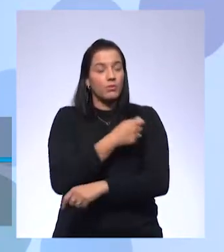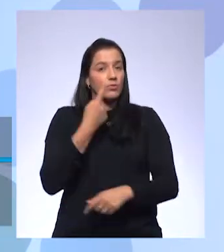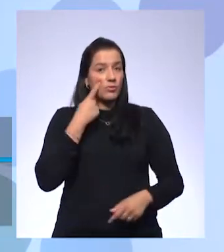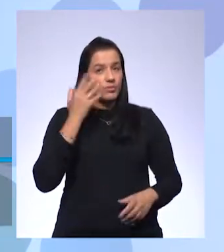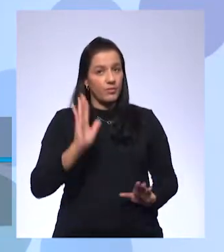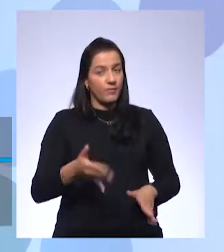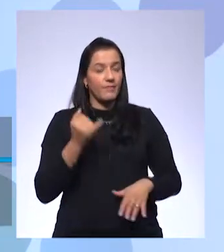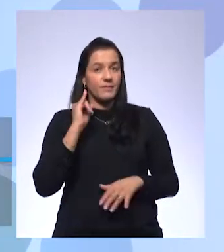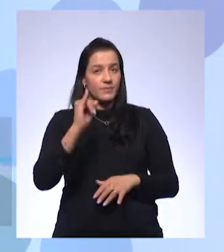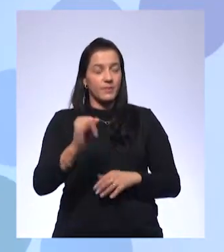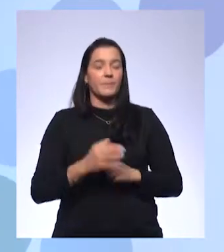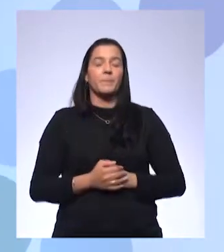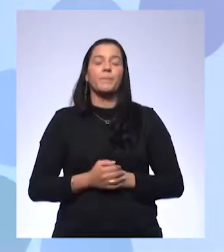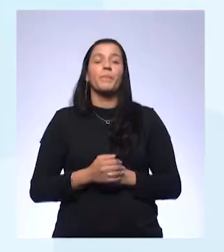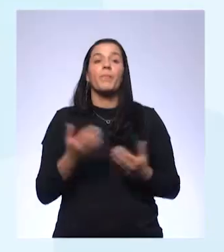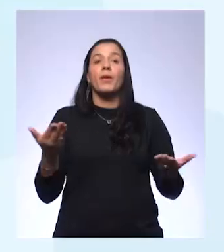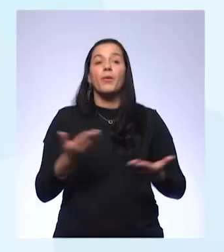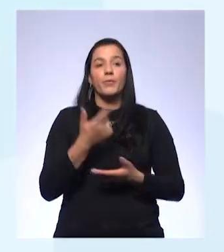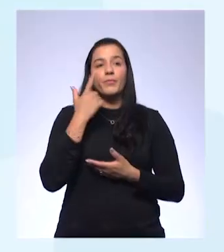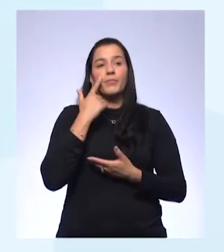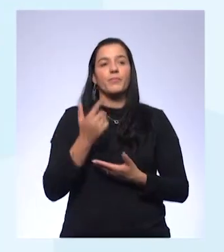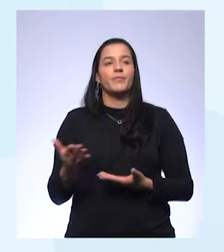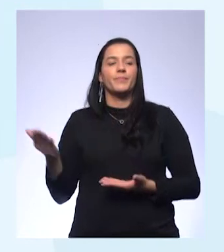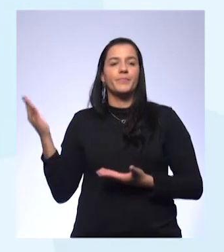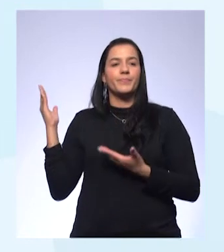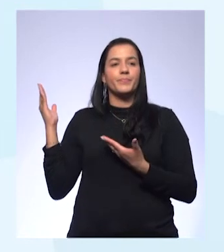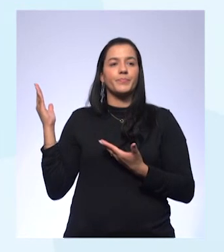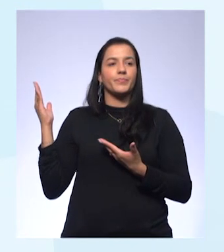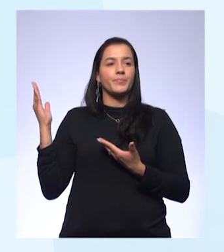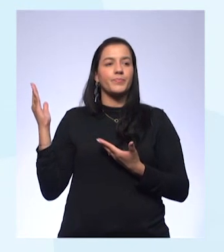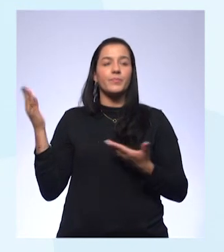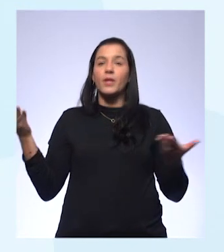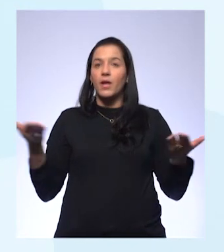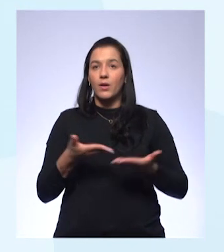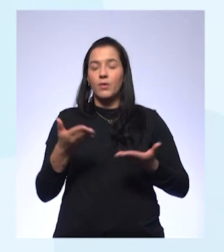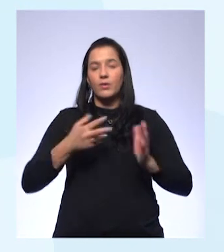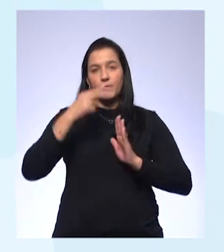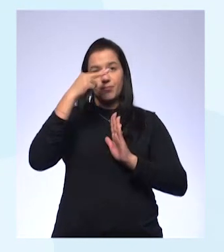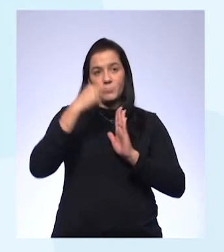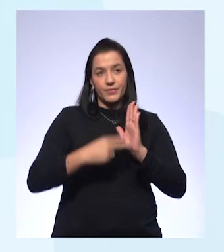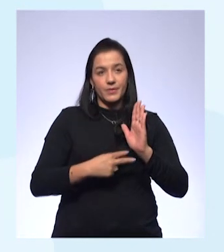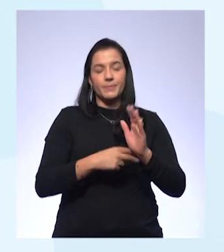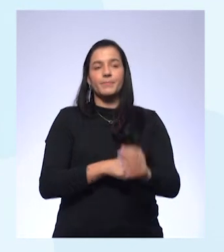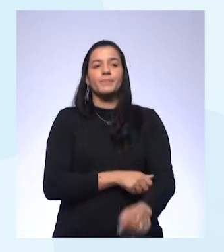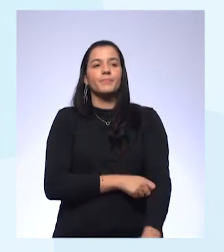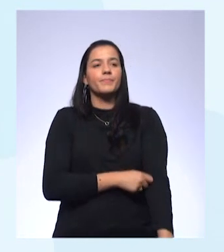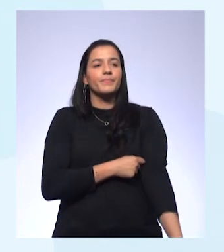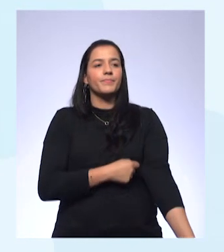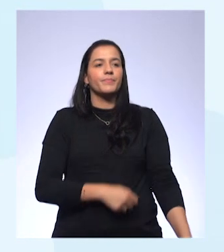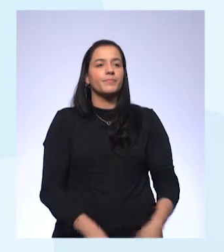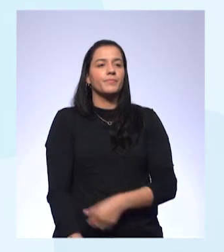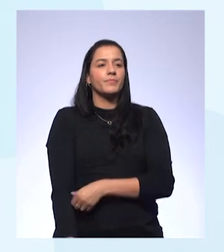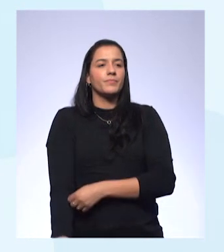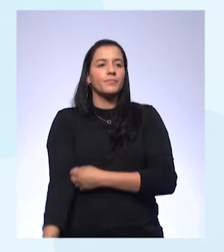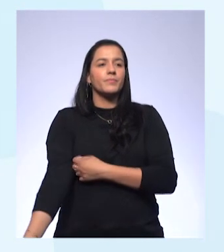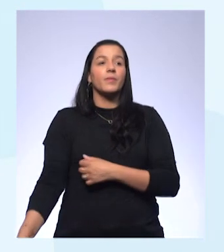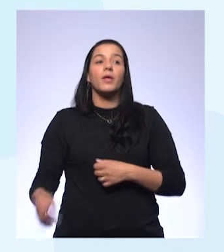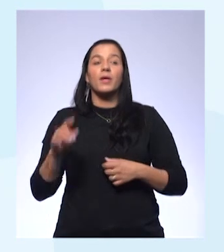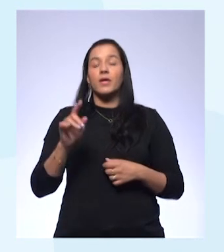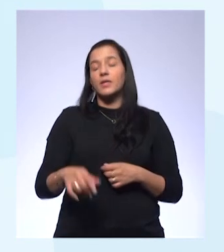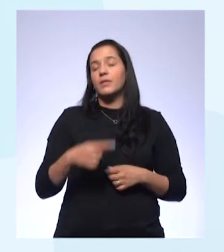vocês no início da aula. Vamos dar uma olhadinha? Então, eu vou ler com vocês. Eu leio daqui, vocês leem daí.